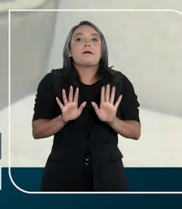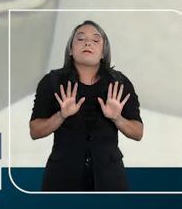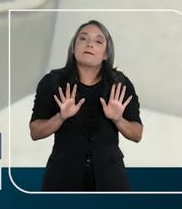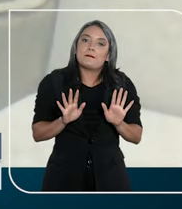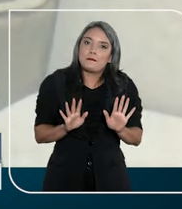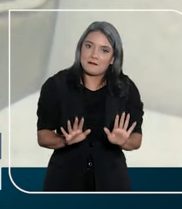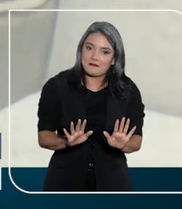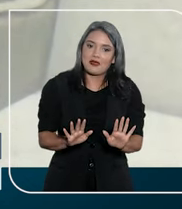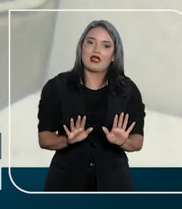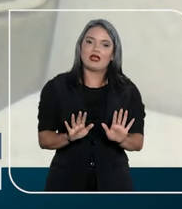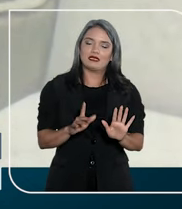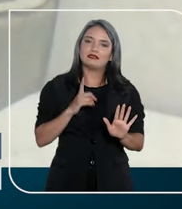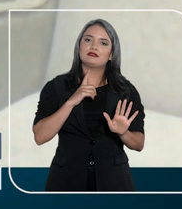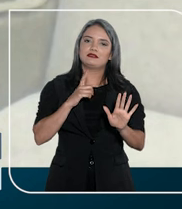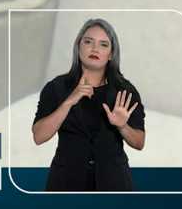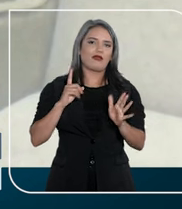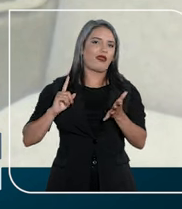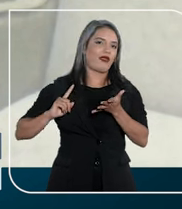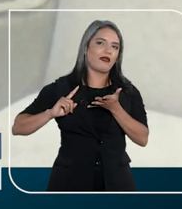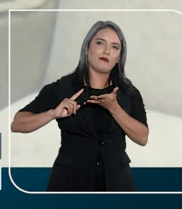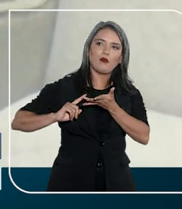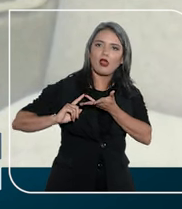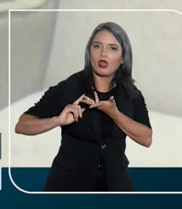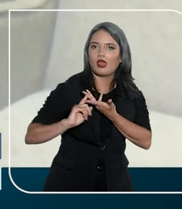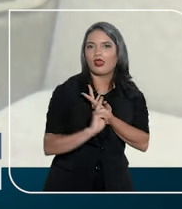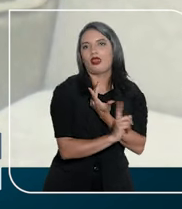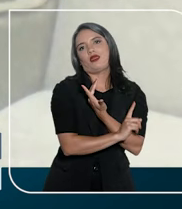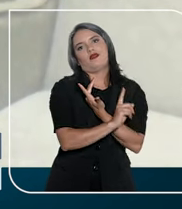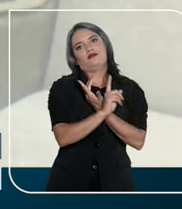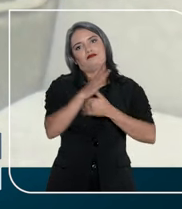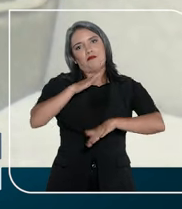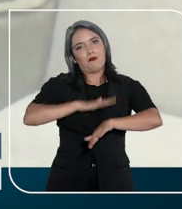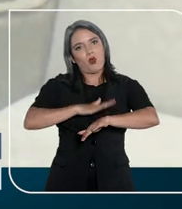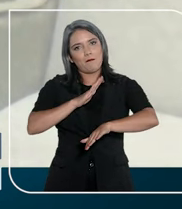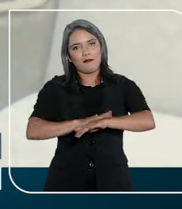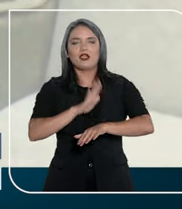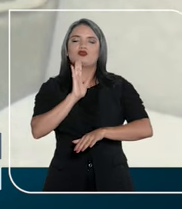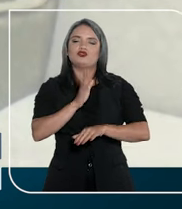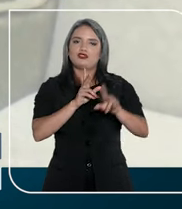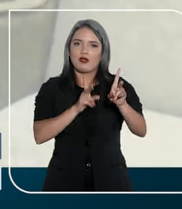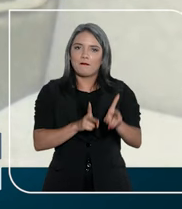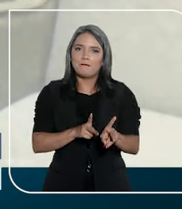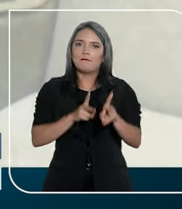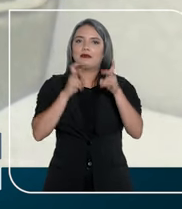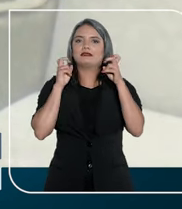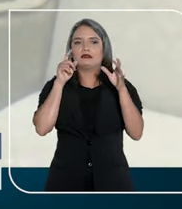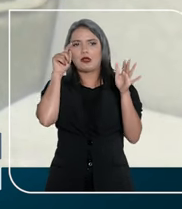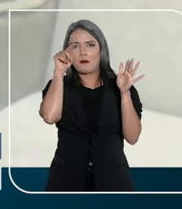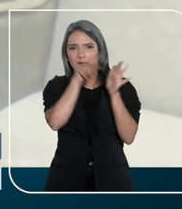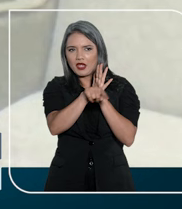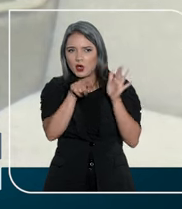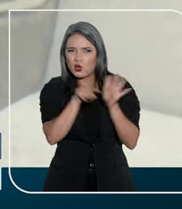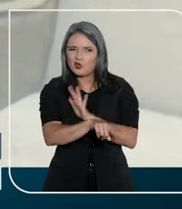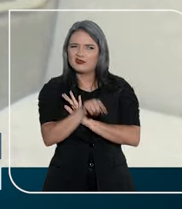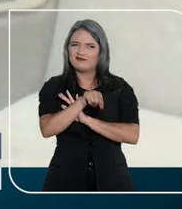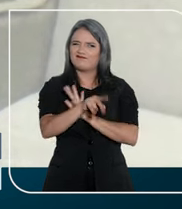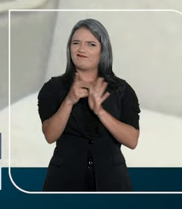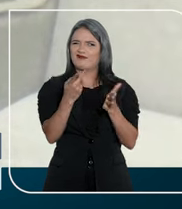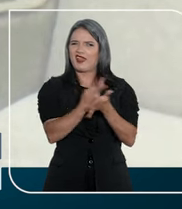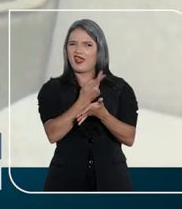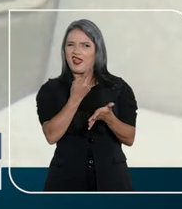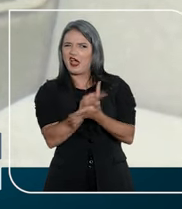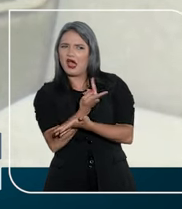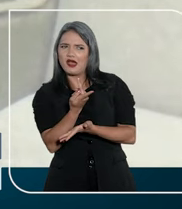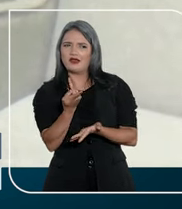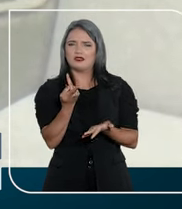que são várias as situações em que se demonstra que aquela questão foi mal formulada, que a